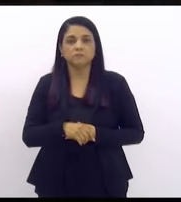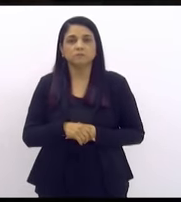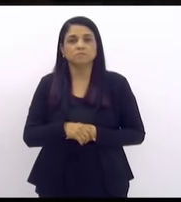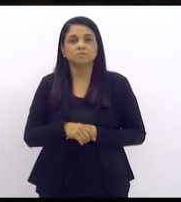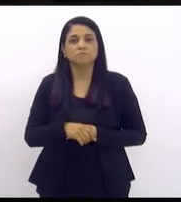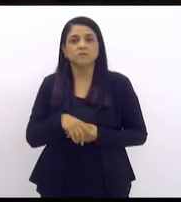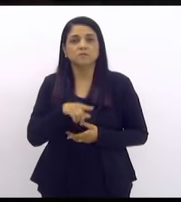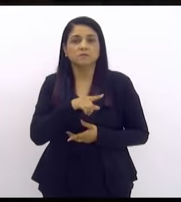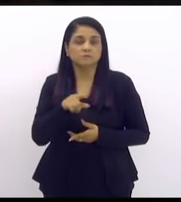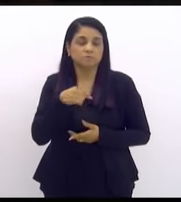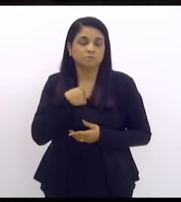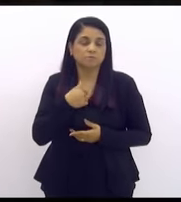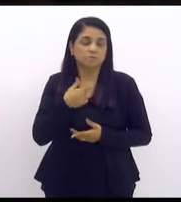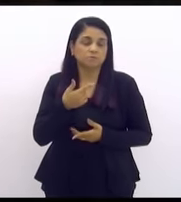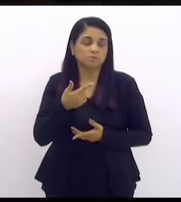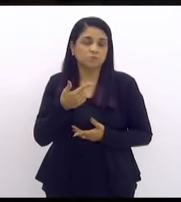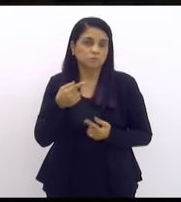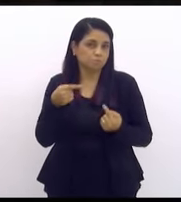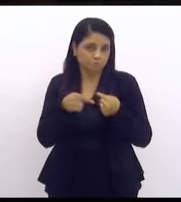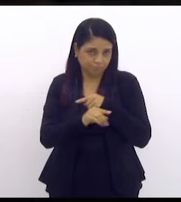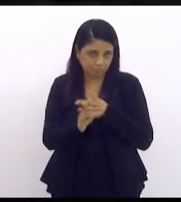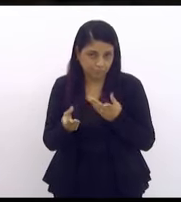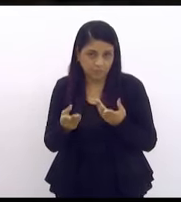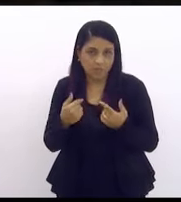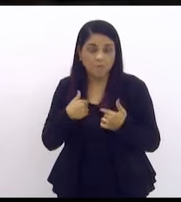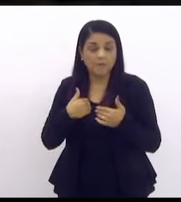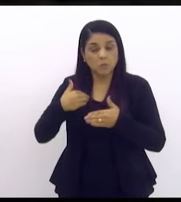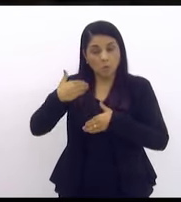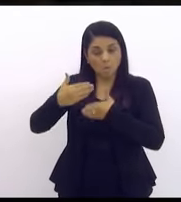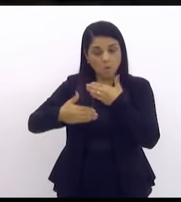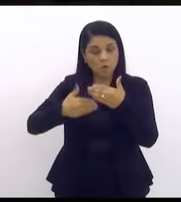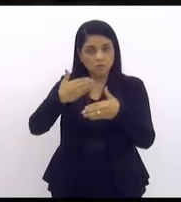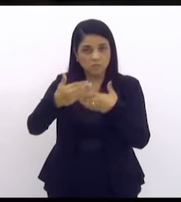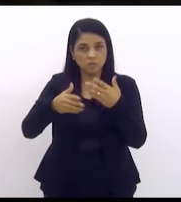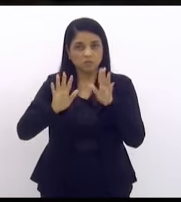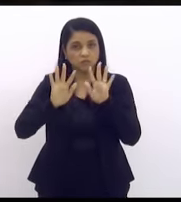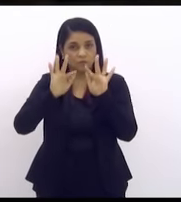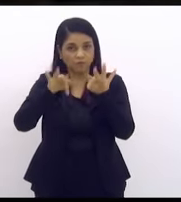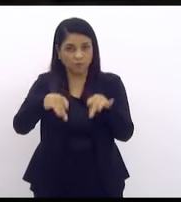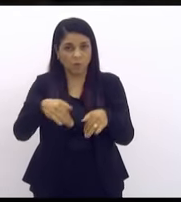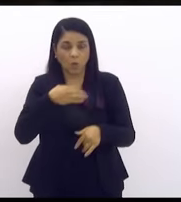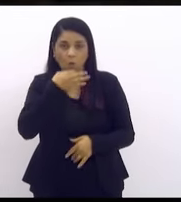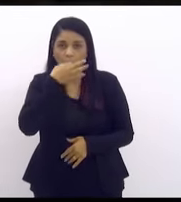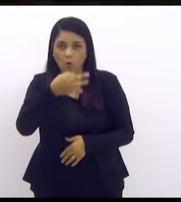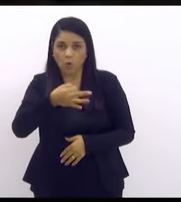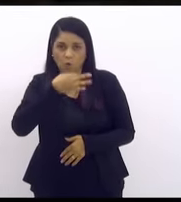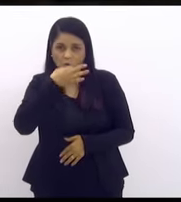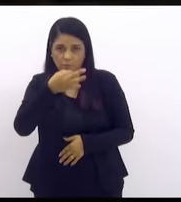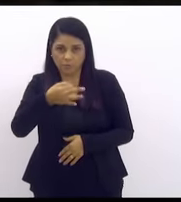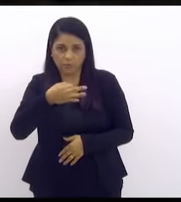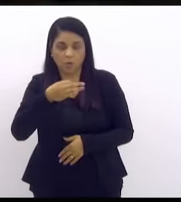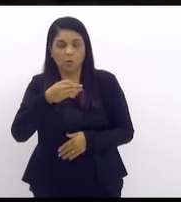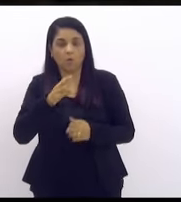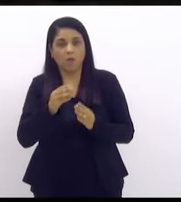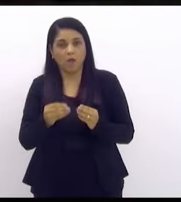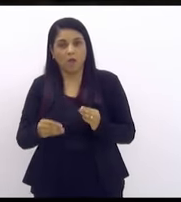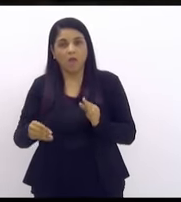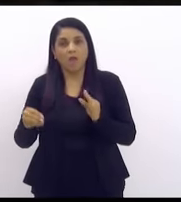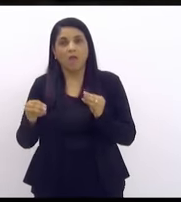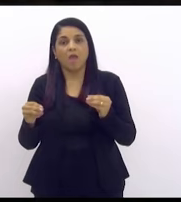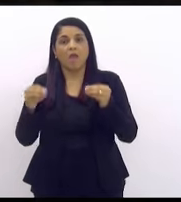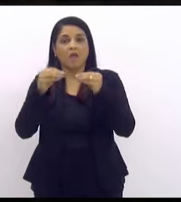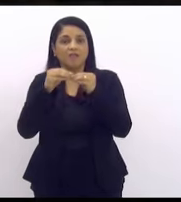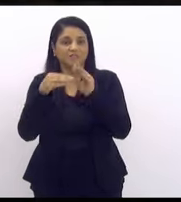muitos costumam dizer, e sim um processo de opinamento extra-pauta que cabe